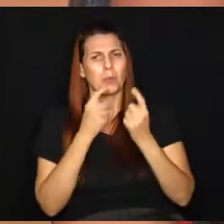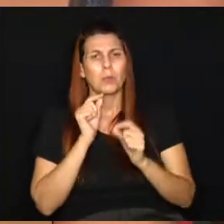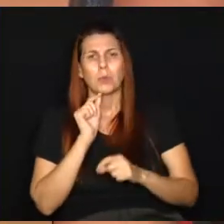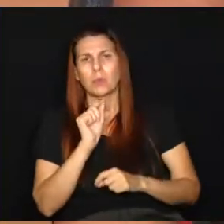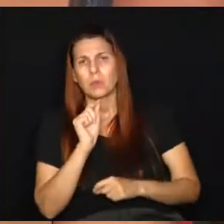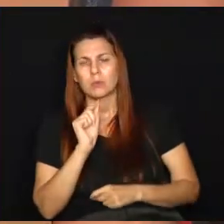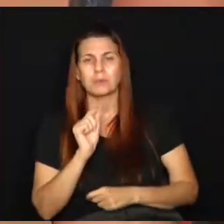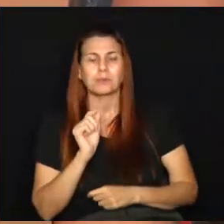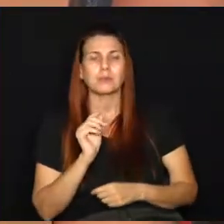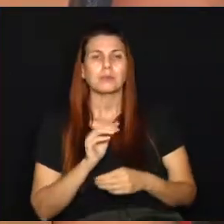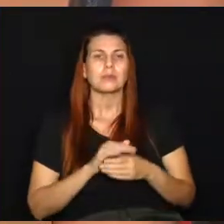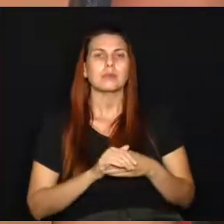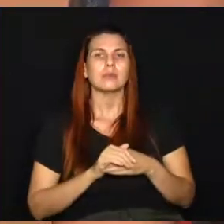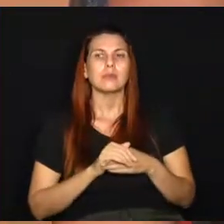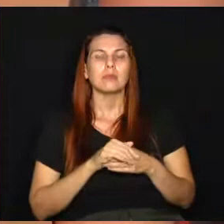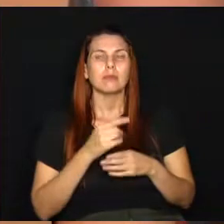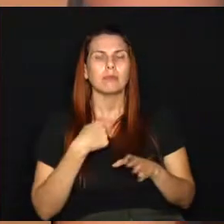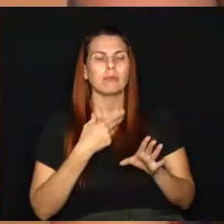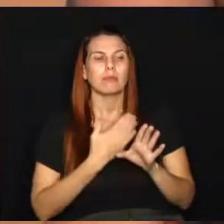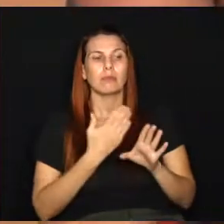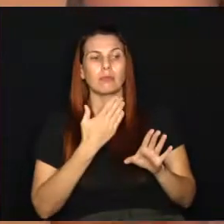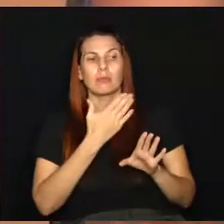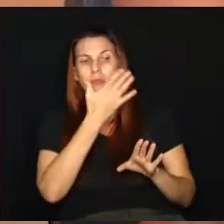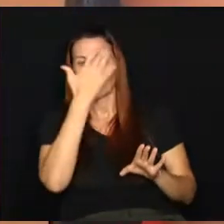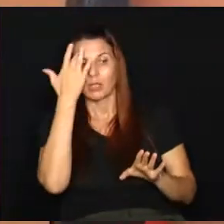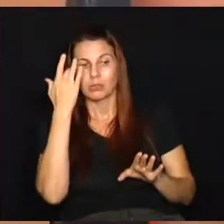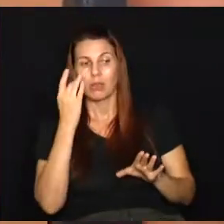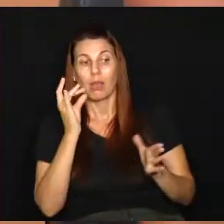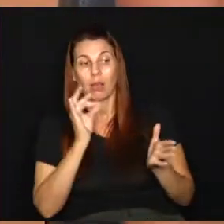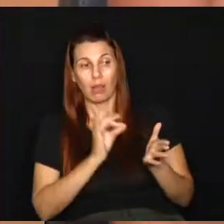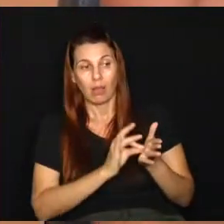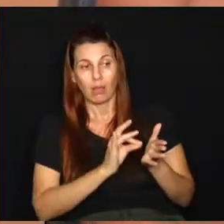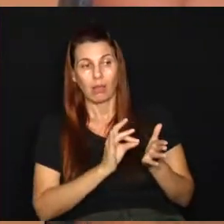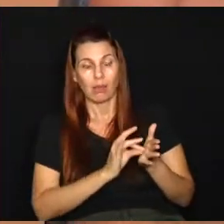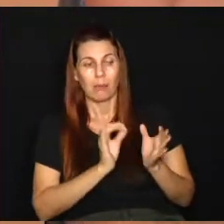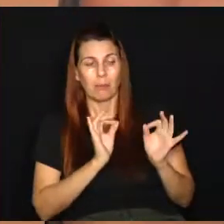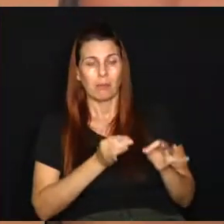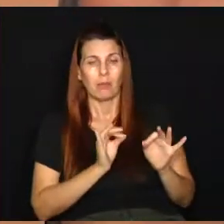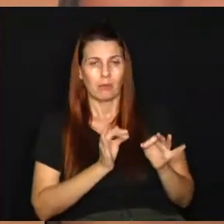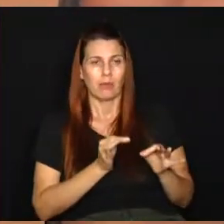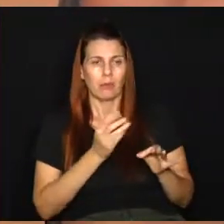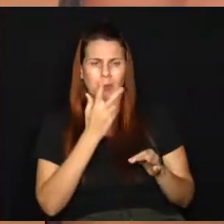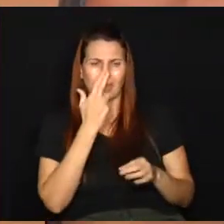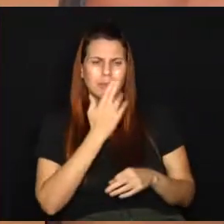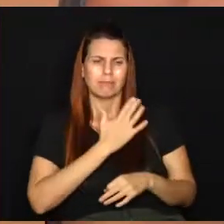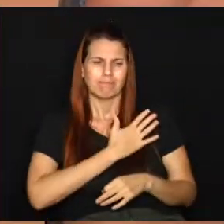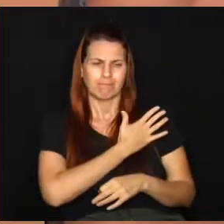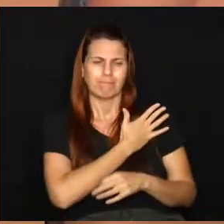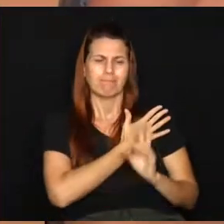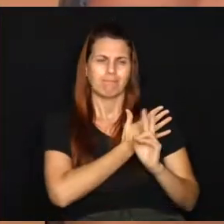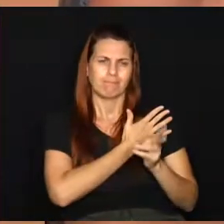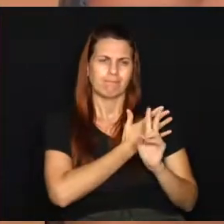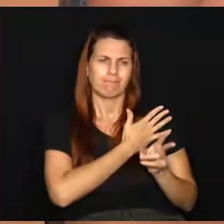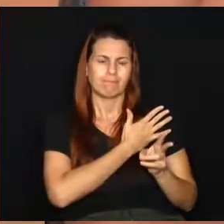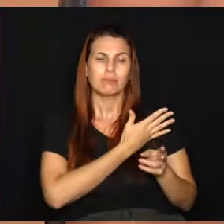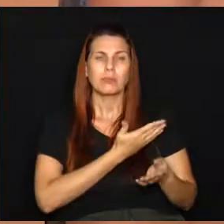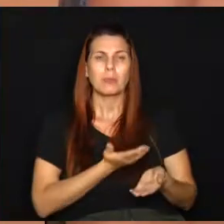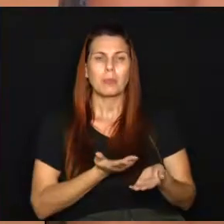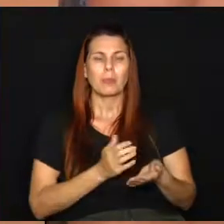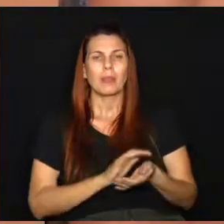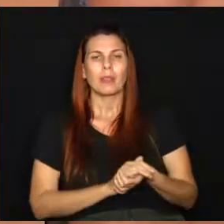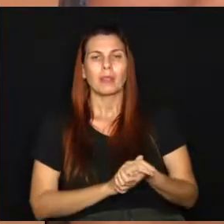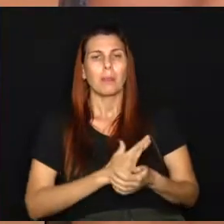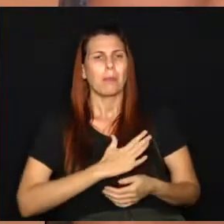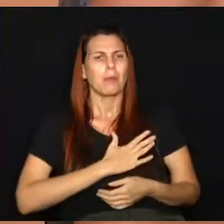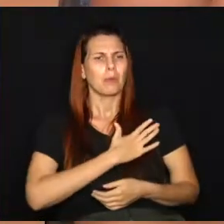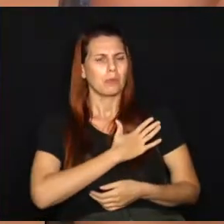gente toma conhecimento explicitamente, é com relação ao preconceito, né? Então, e assim, é o preconceito